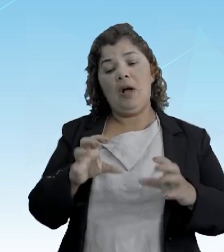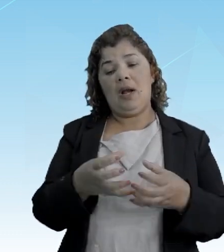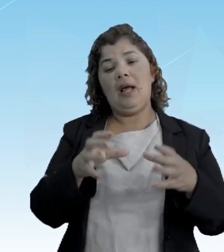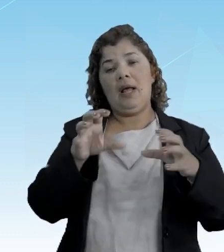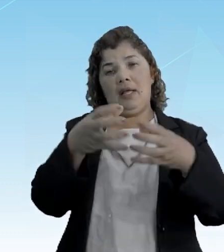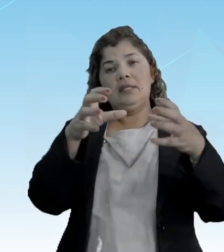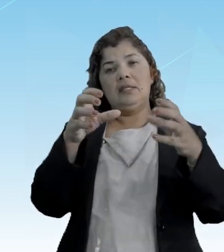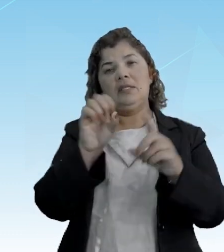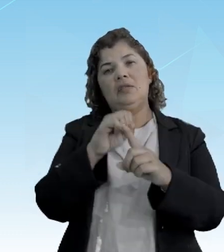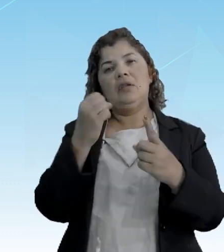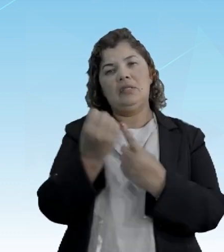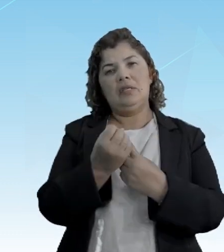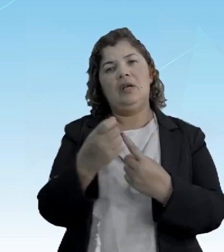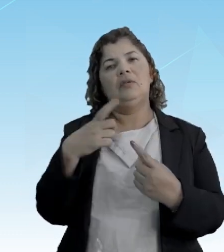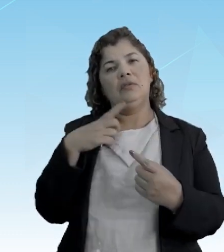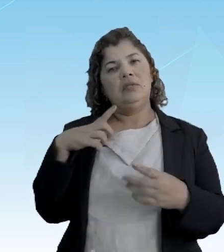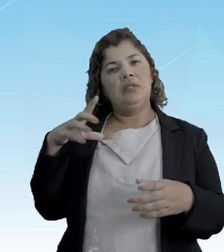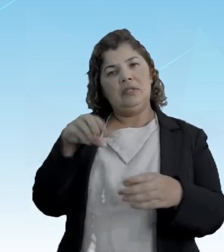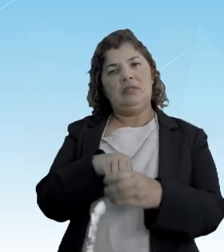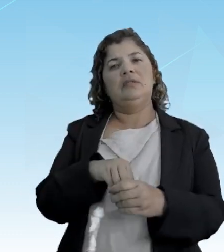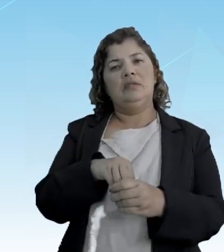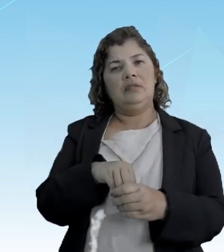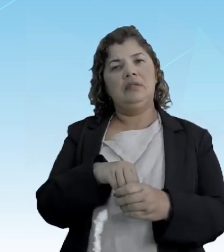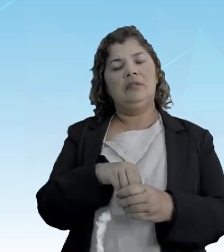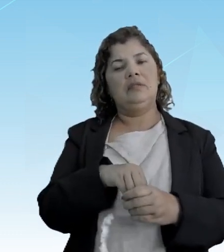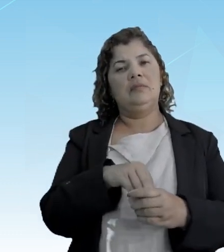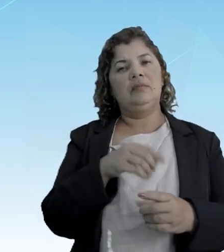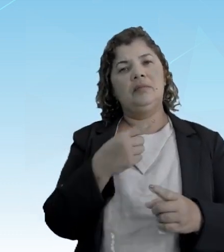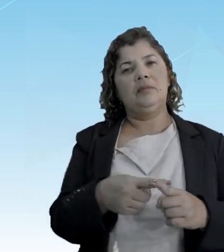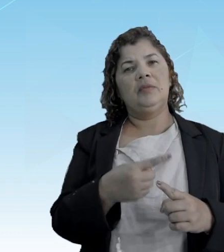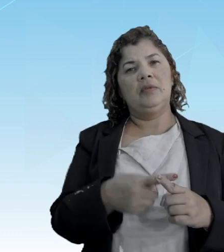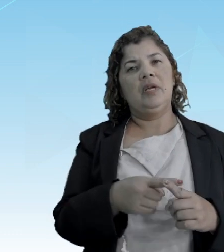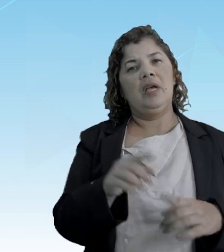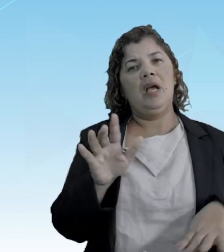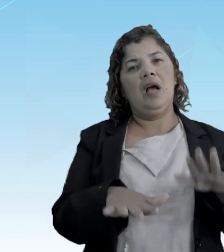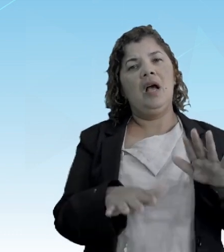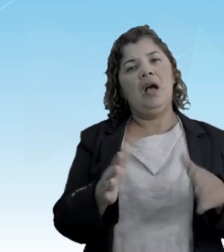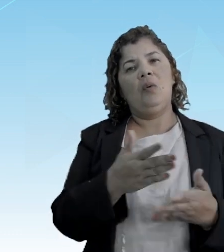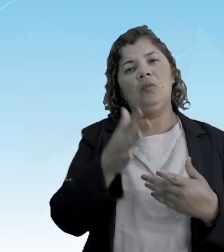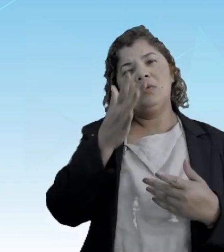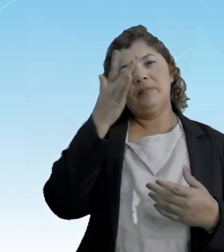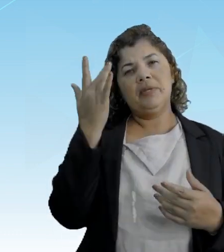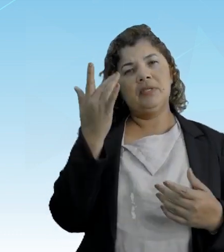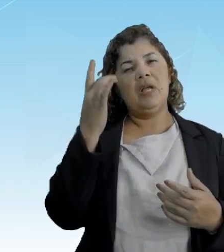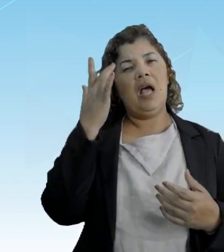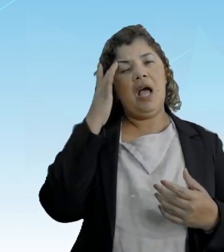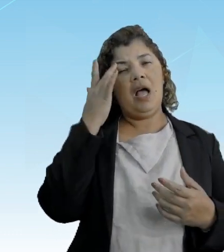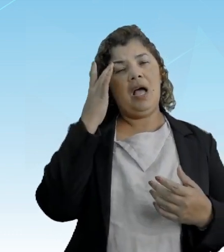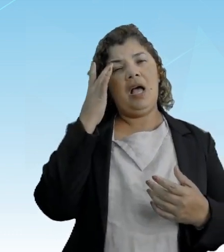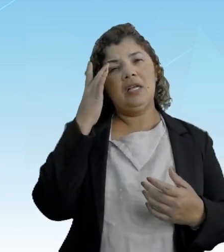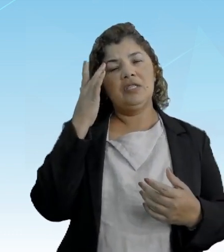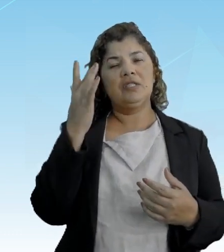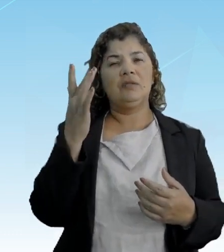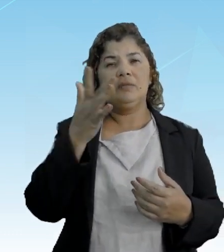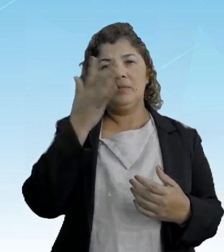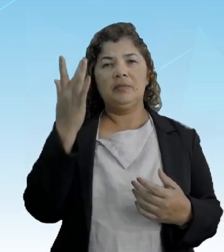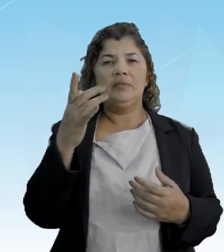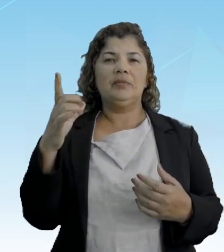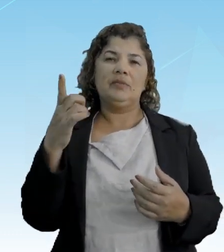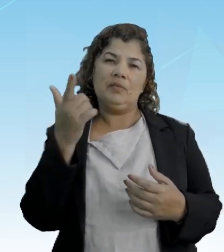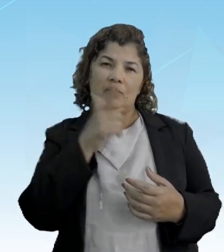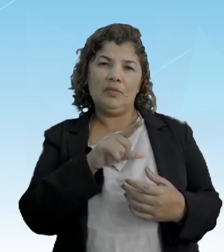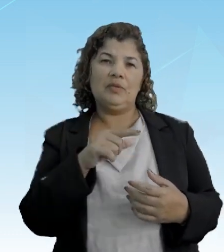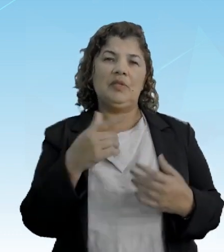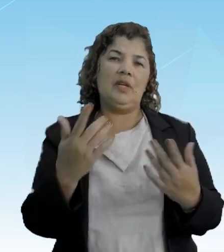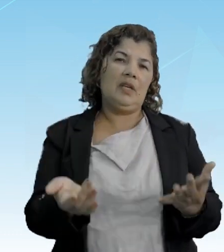importante, porque, por exemplo, eu acho interessante que algumas pessoas elas acham que e as pessoas que